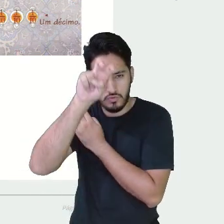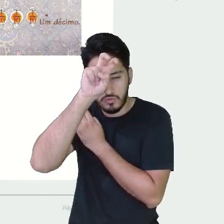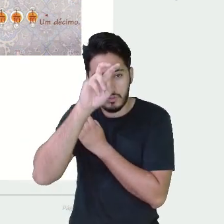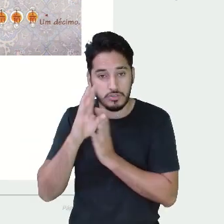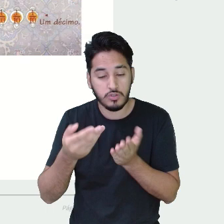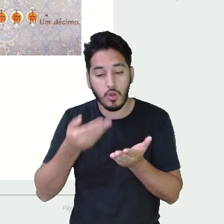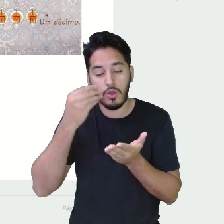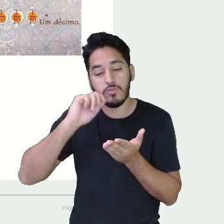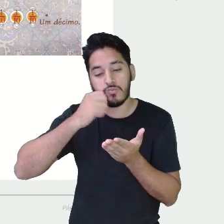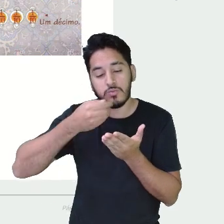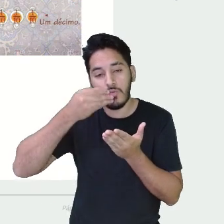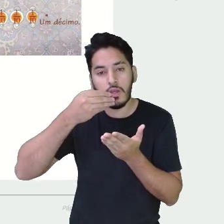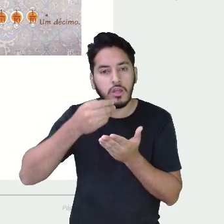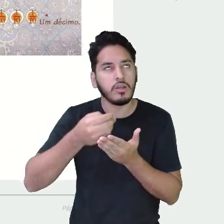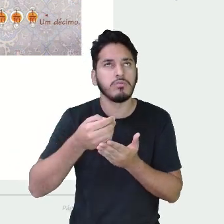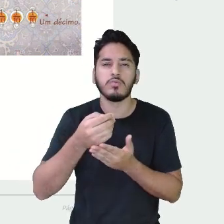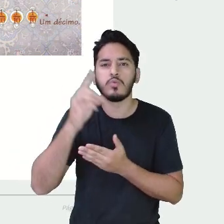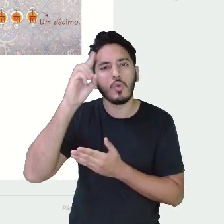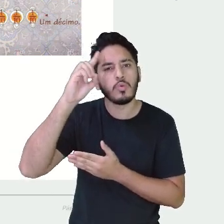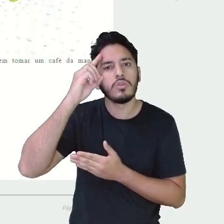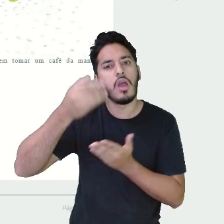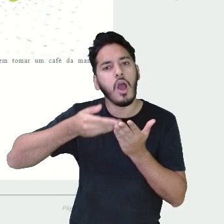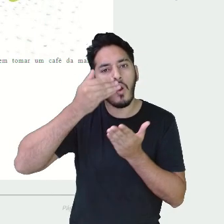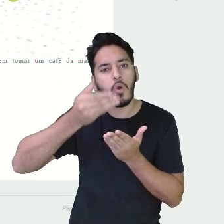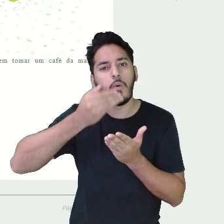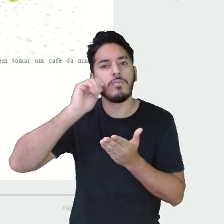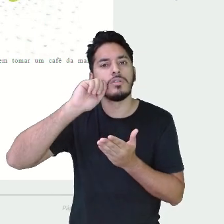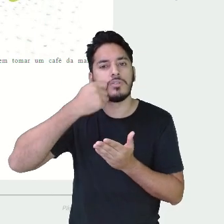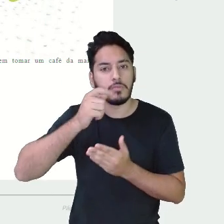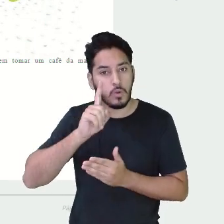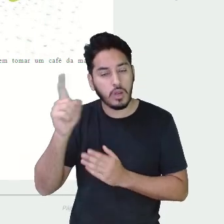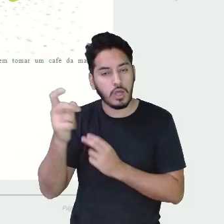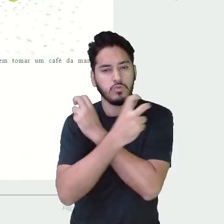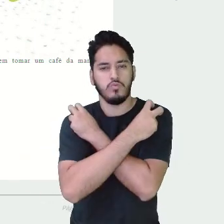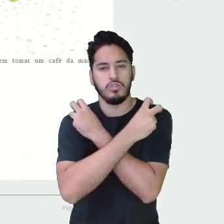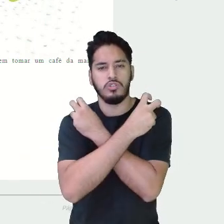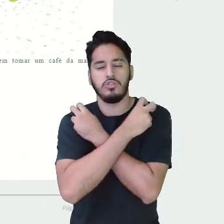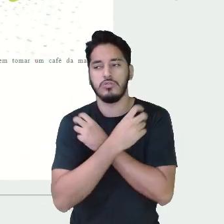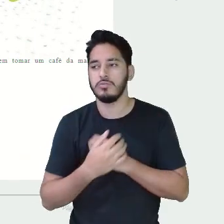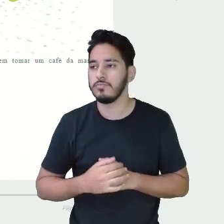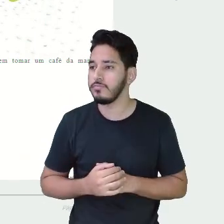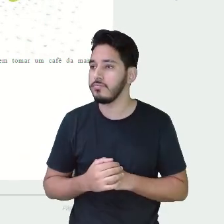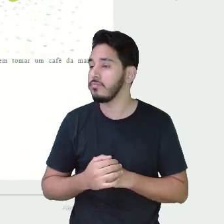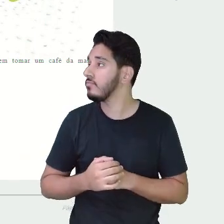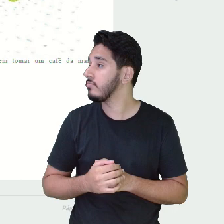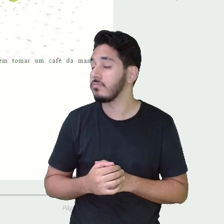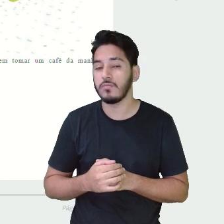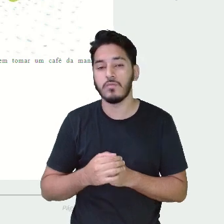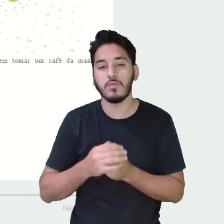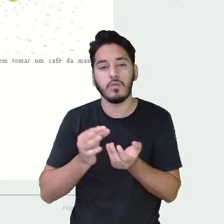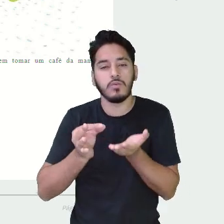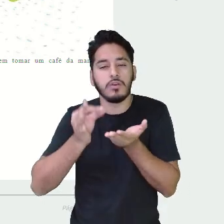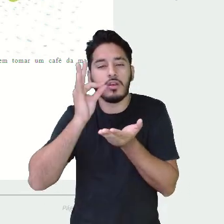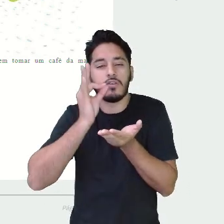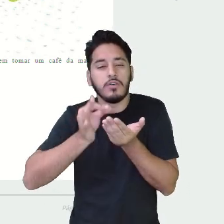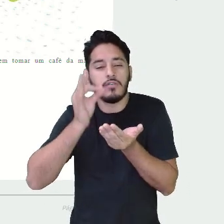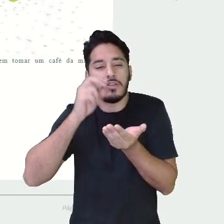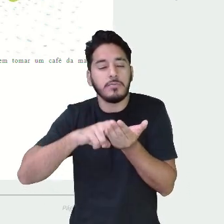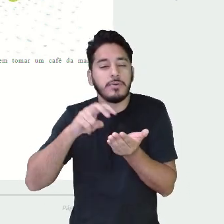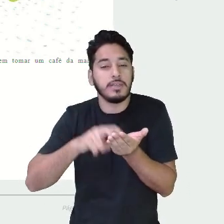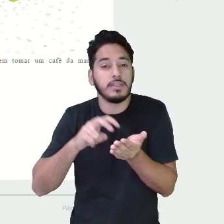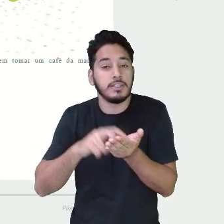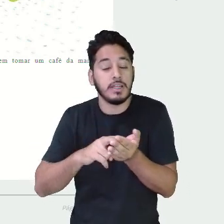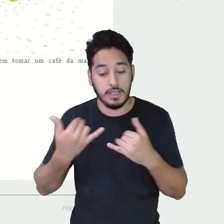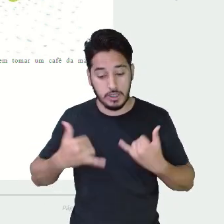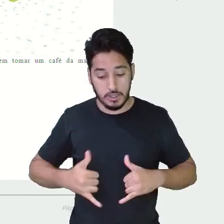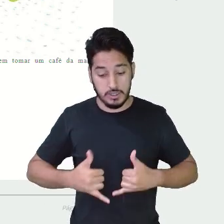comem aishi quase todos os dias no Egito. O café da manhã nos dá energia para aguentar as atividades do